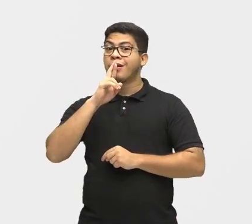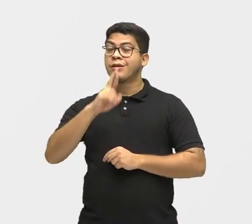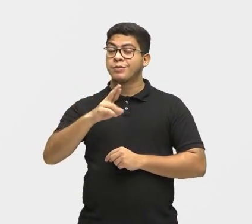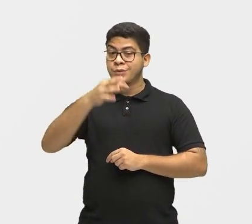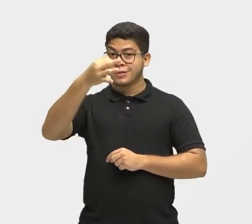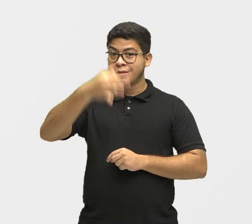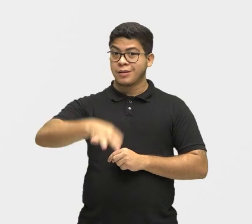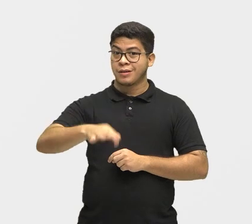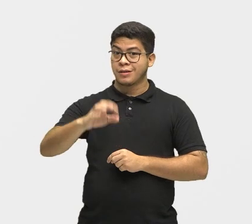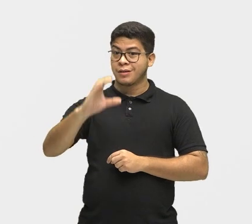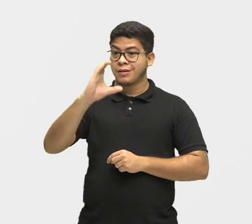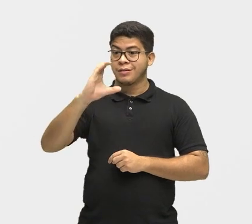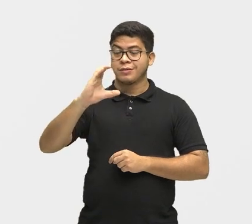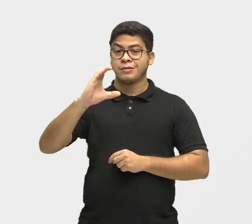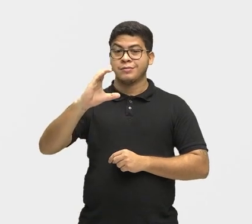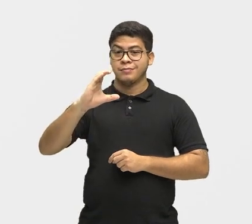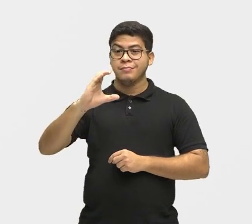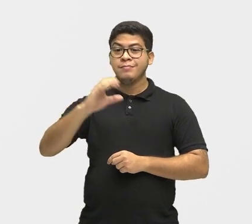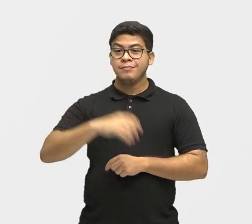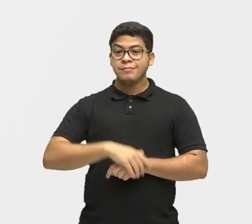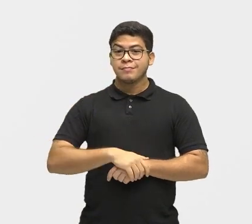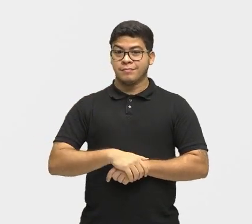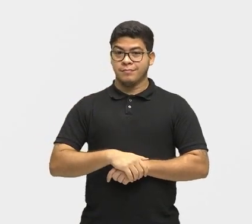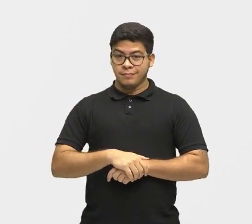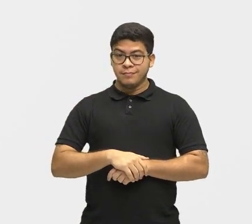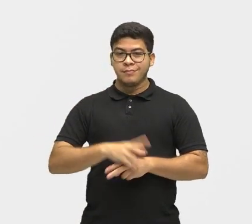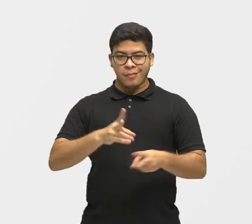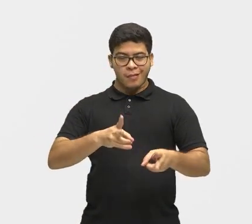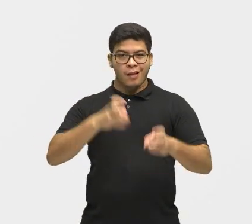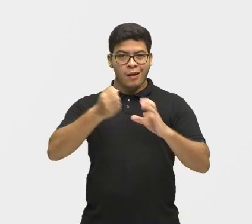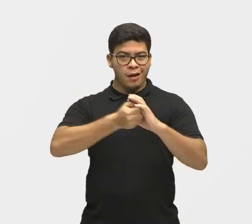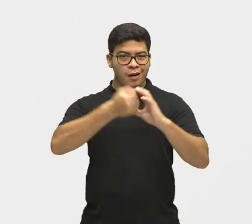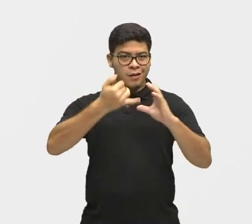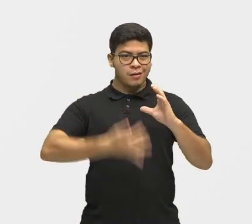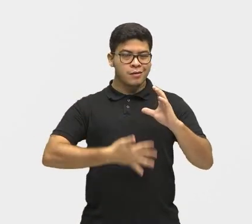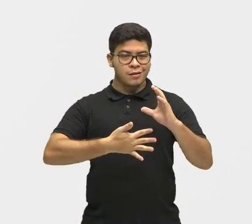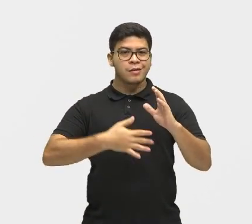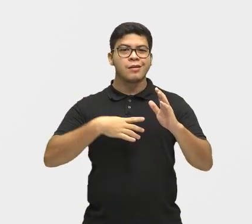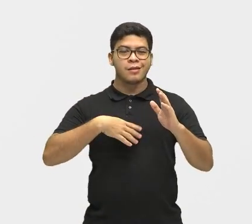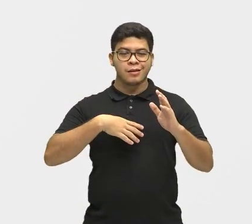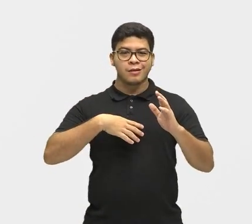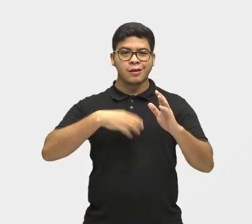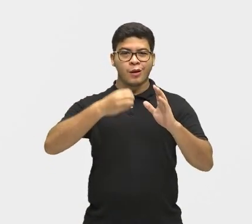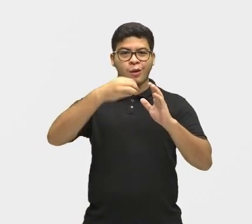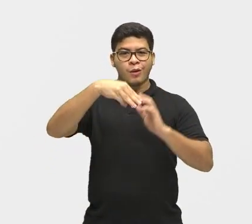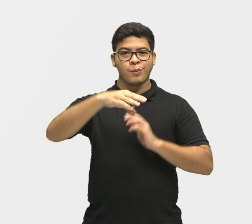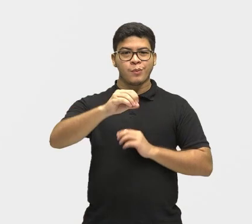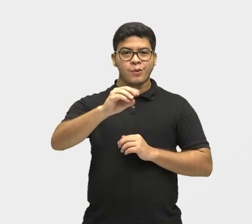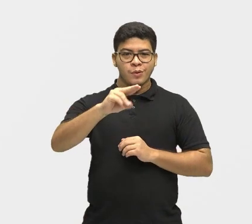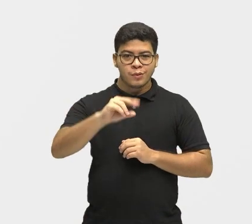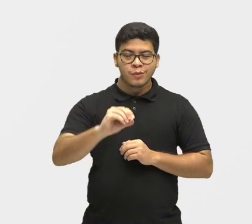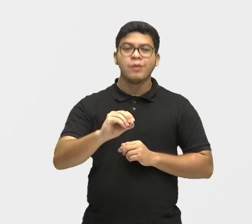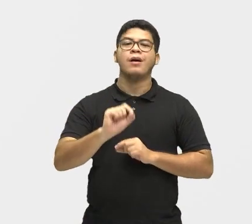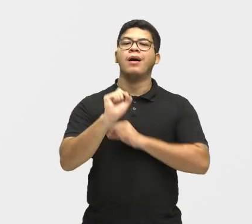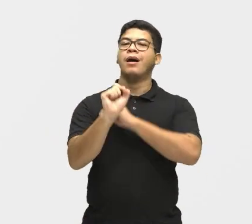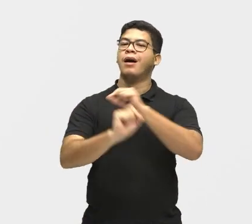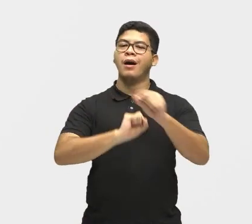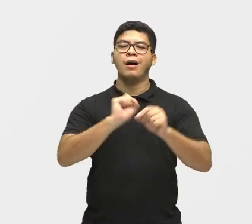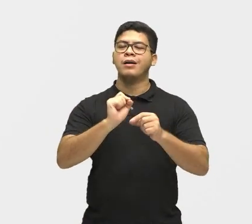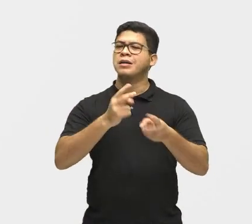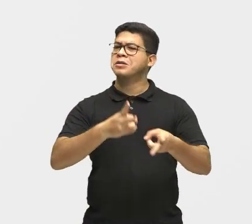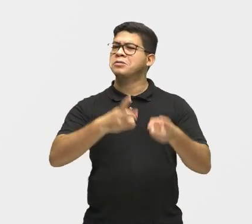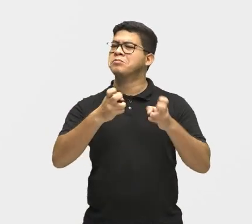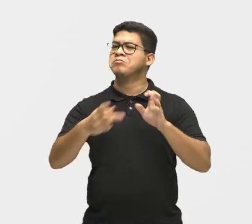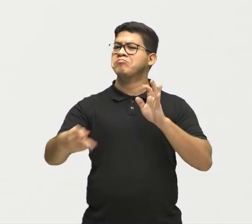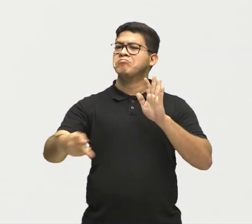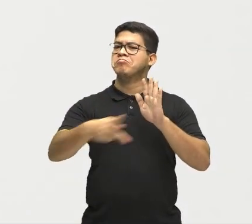a alternativa C. Dentre as características das monocotiledôneas está a